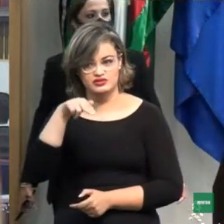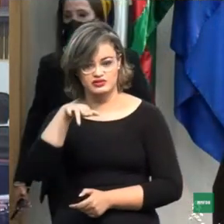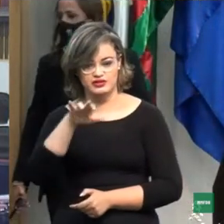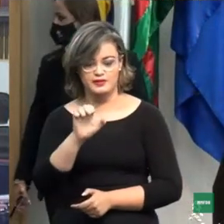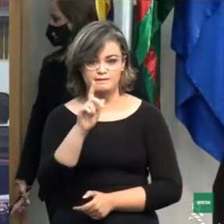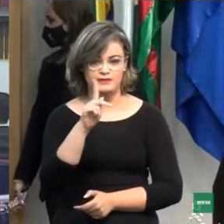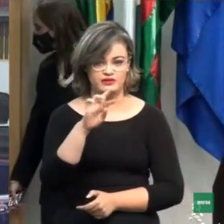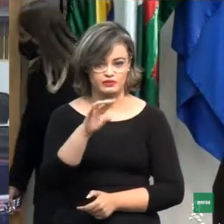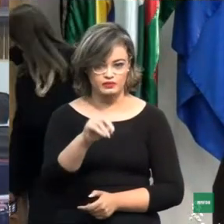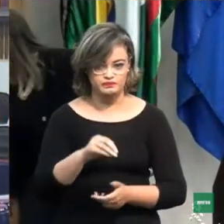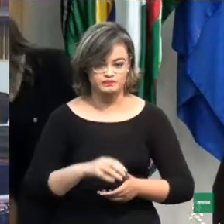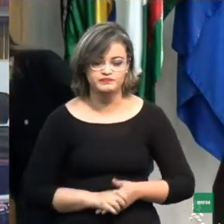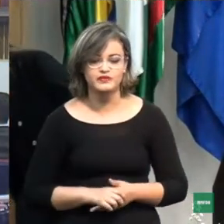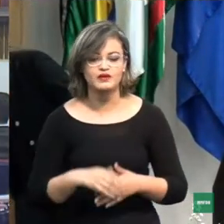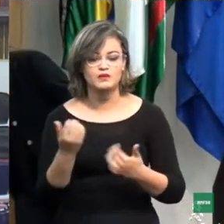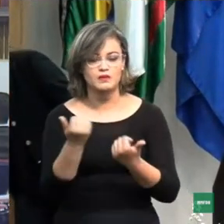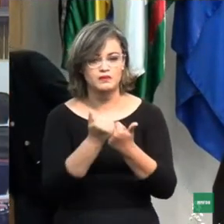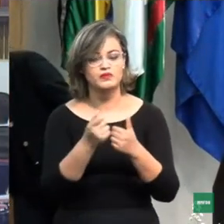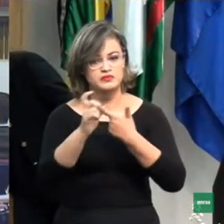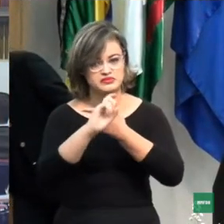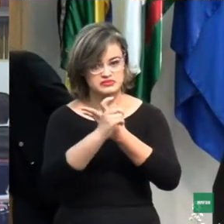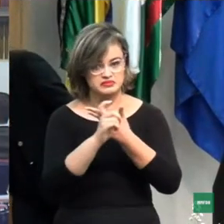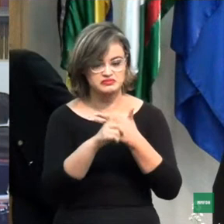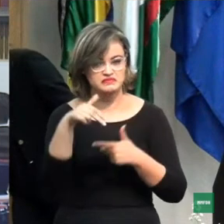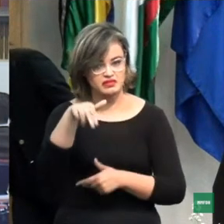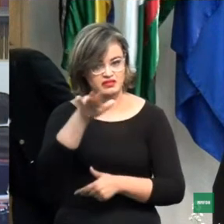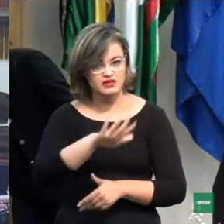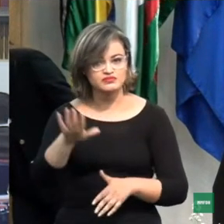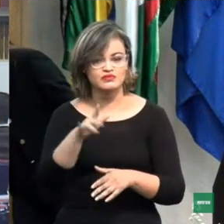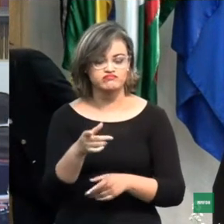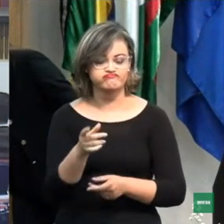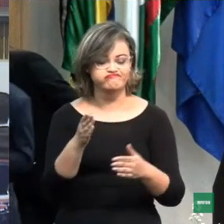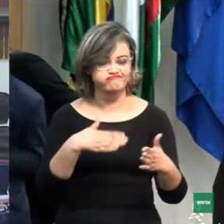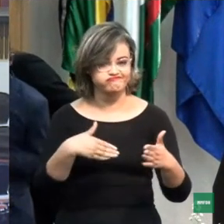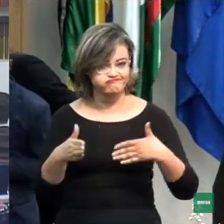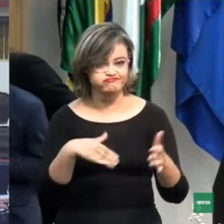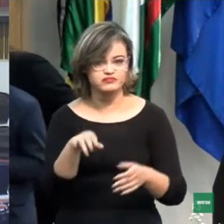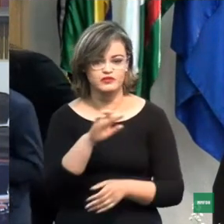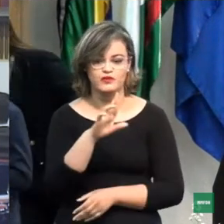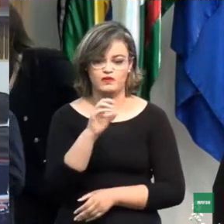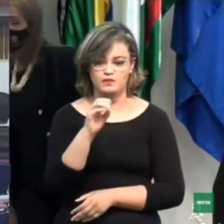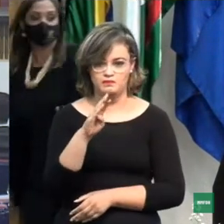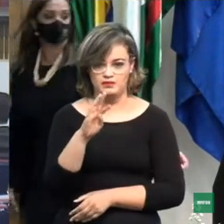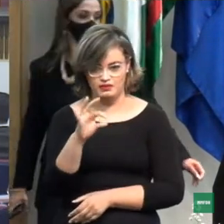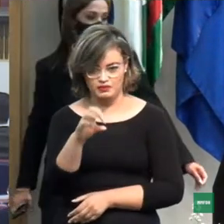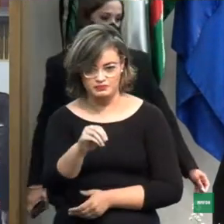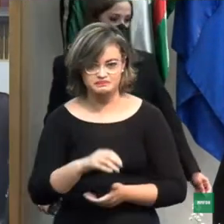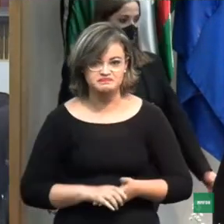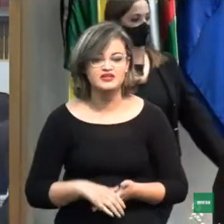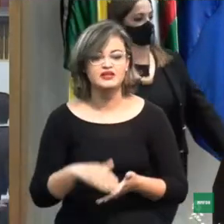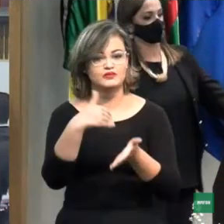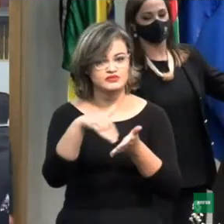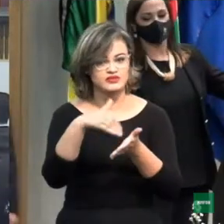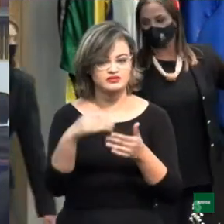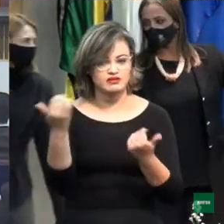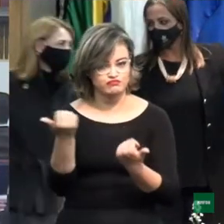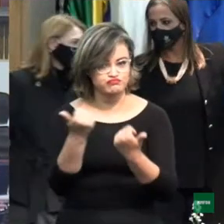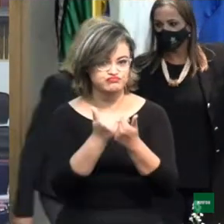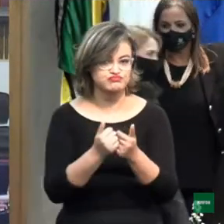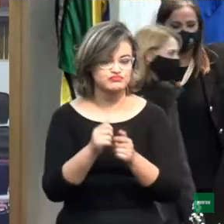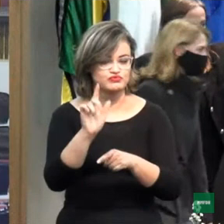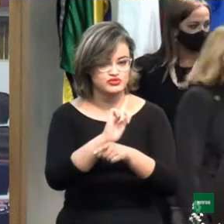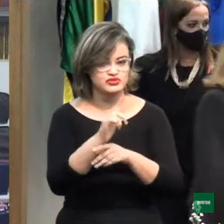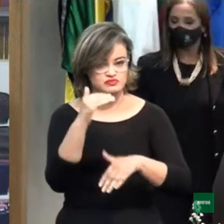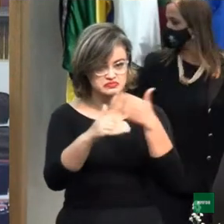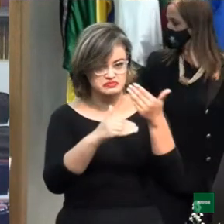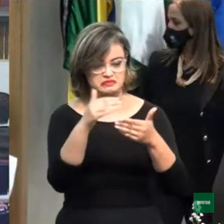executivo da Confederação Nacional do Comércio, Roberto Veloso. E do secretário adjunto de Gestão e Desempenho de Pessoal